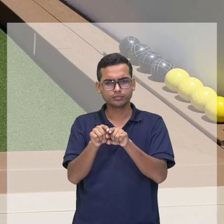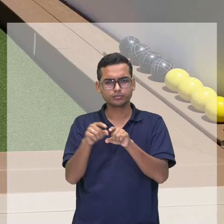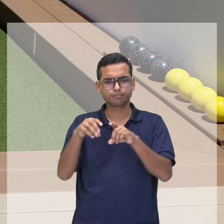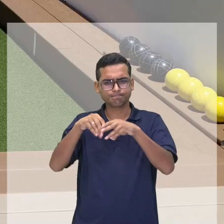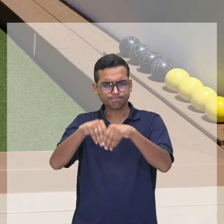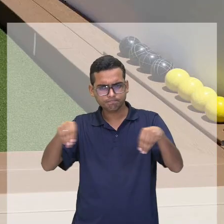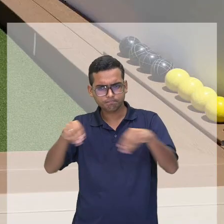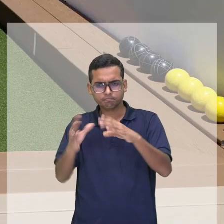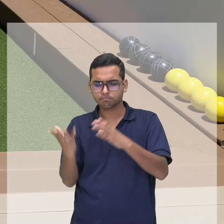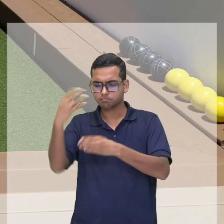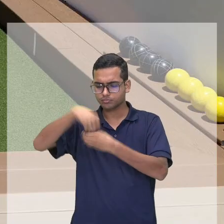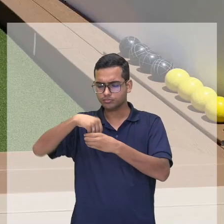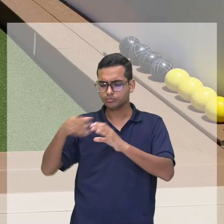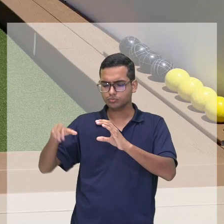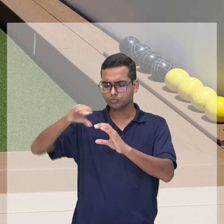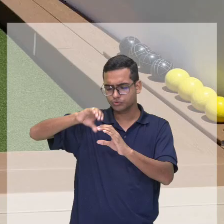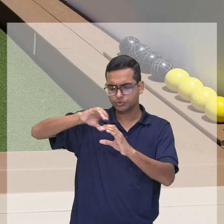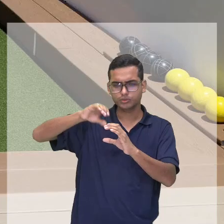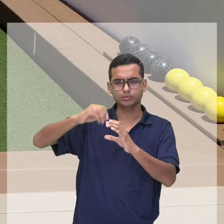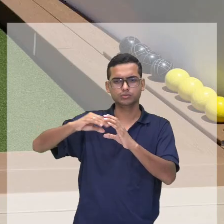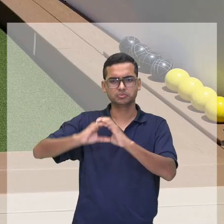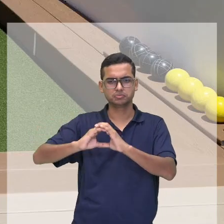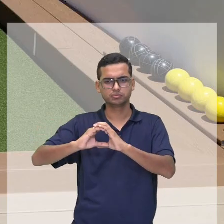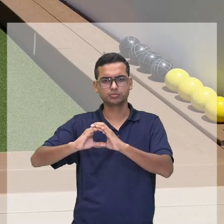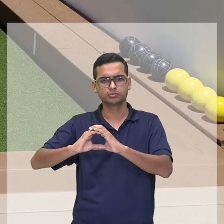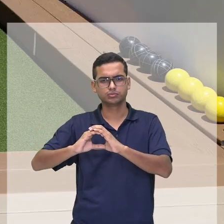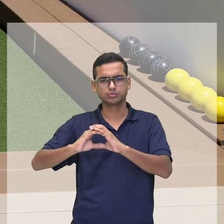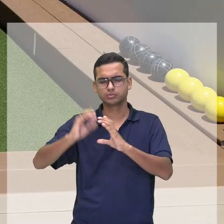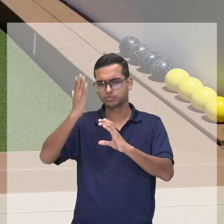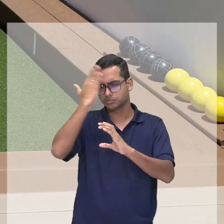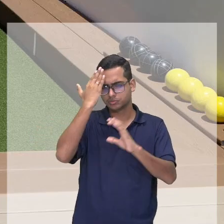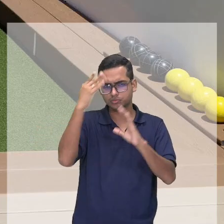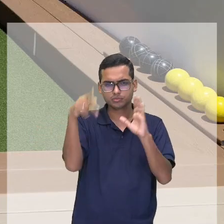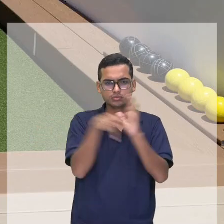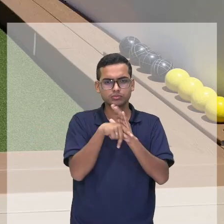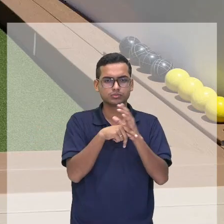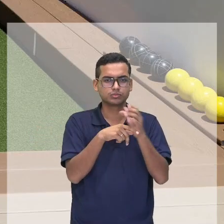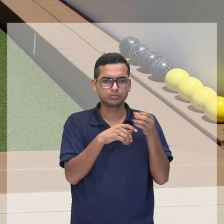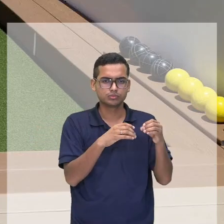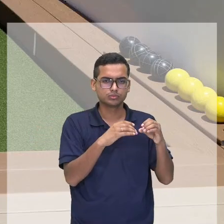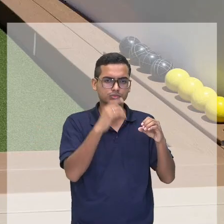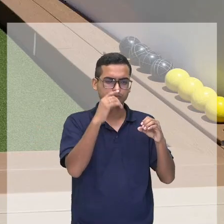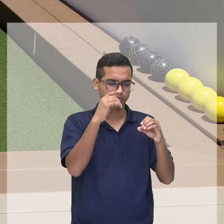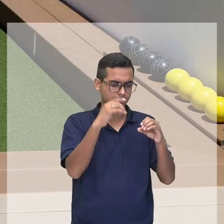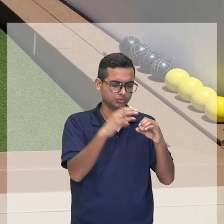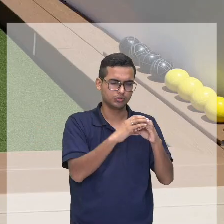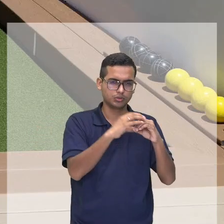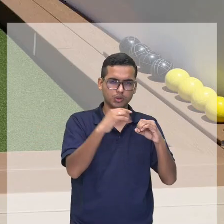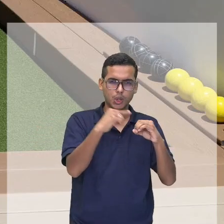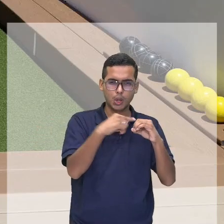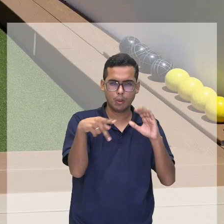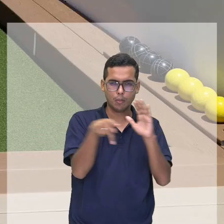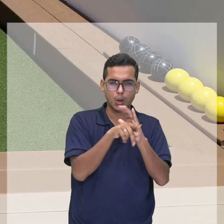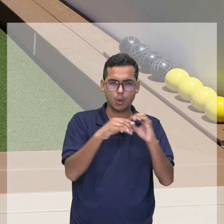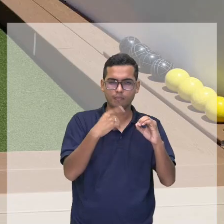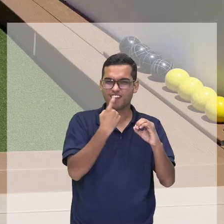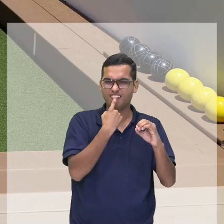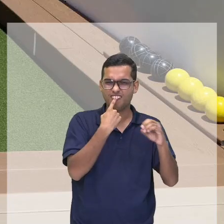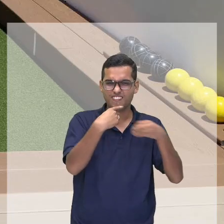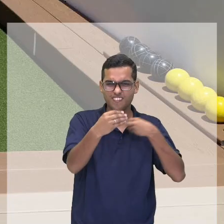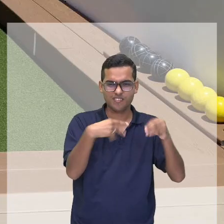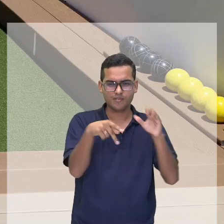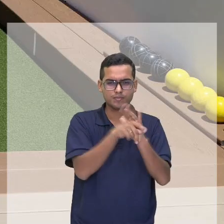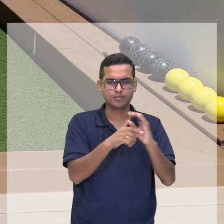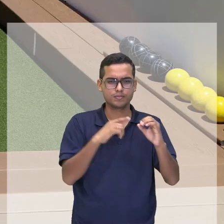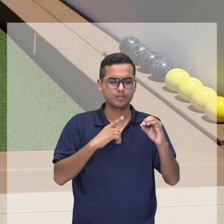aquelas bolinhas de piscina de bolinhas? Pois é, faz um furinho nela, enche ou de água ou então